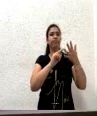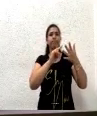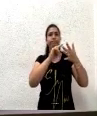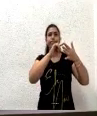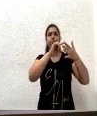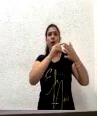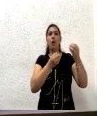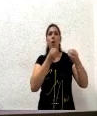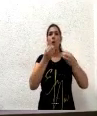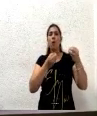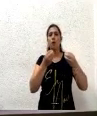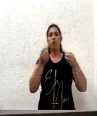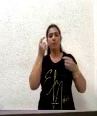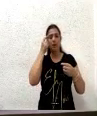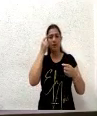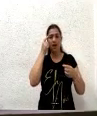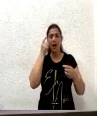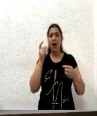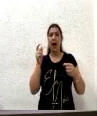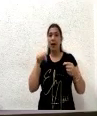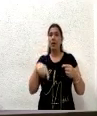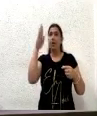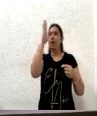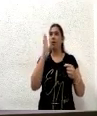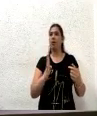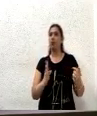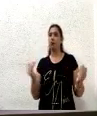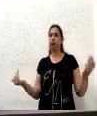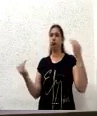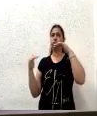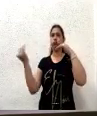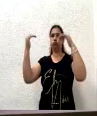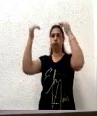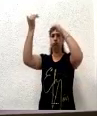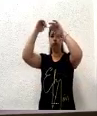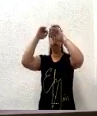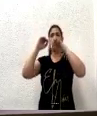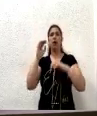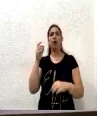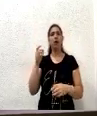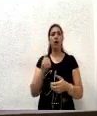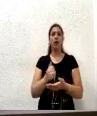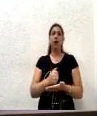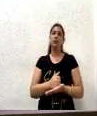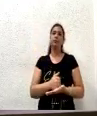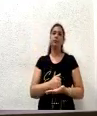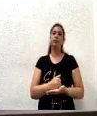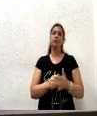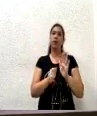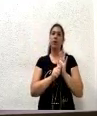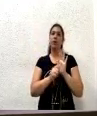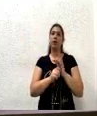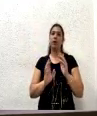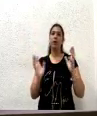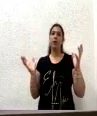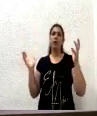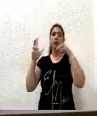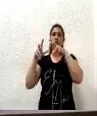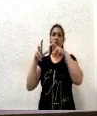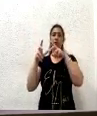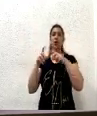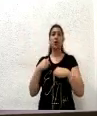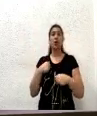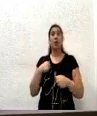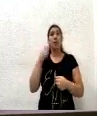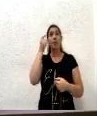droga no nosso país, no nosso, vamos falar especificamente aqui de Cordeirópolis. E o que eu acho mais incrível ainda, que hoje